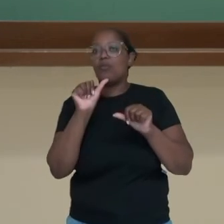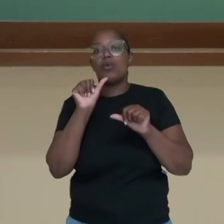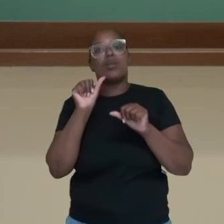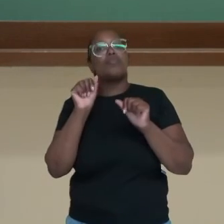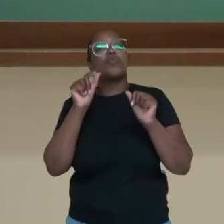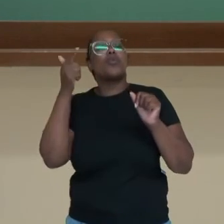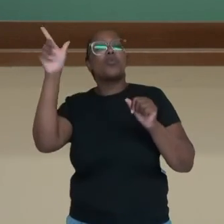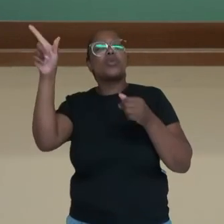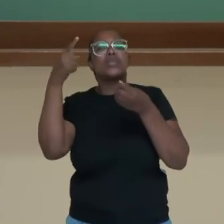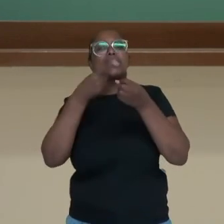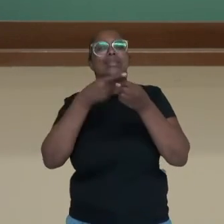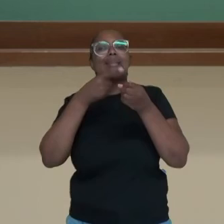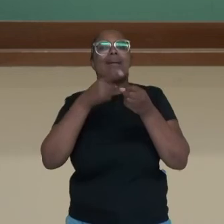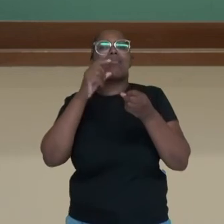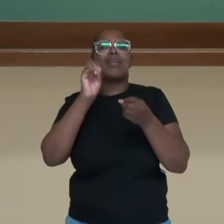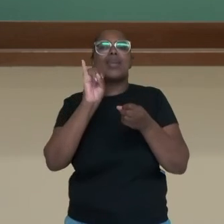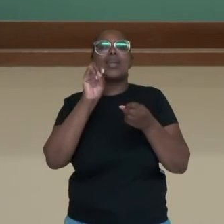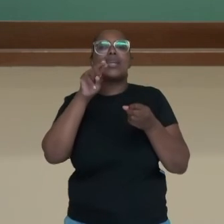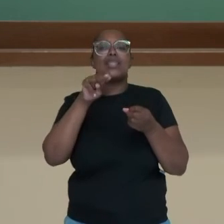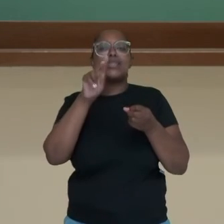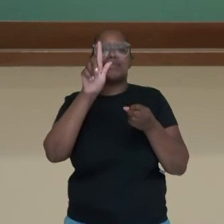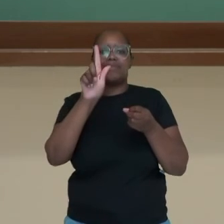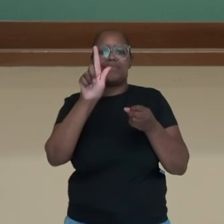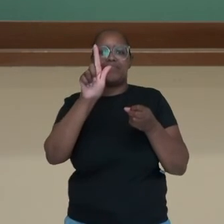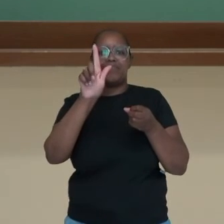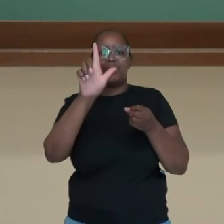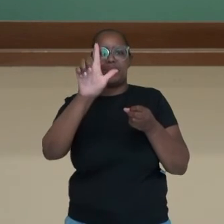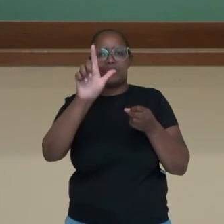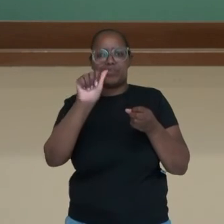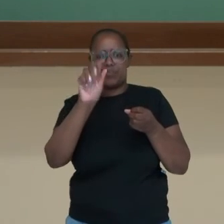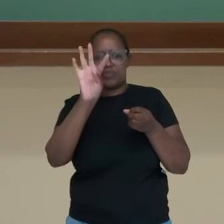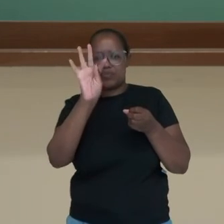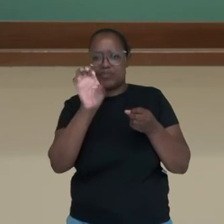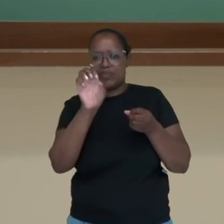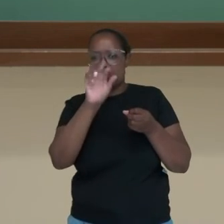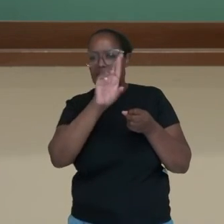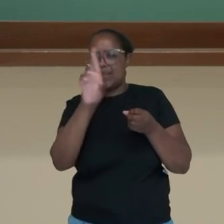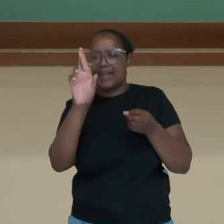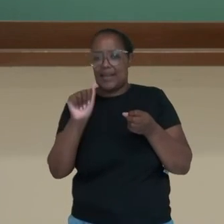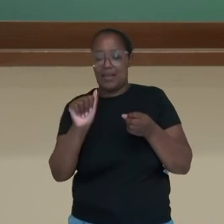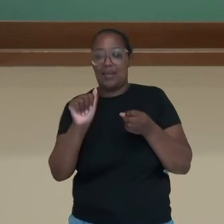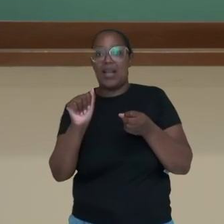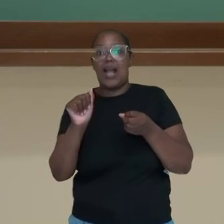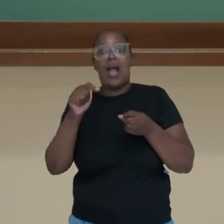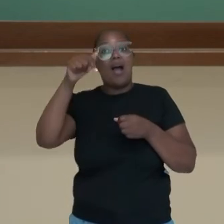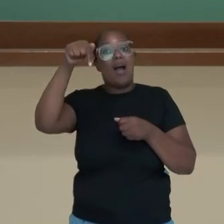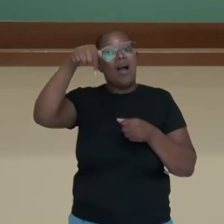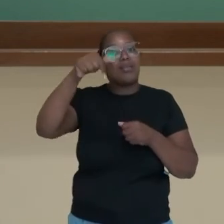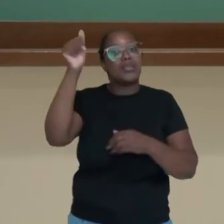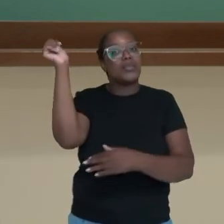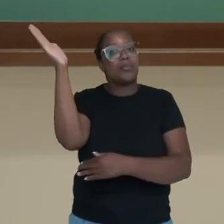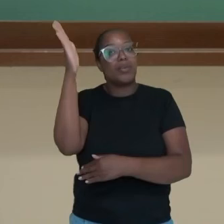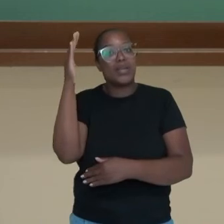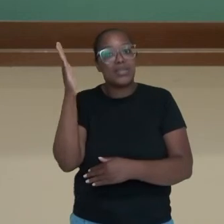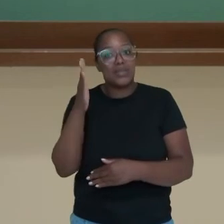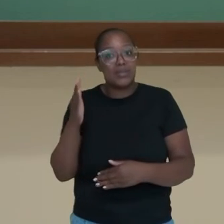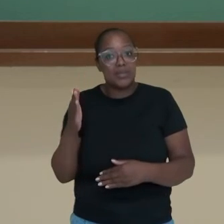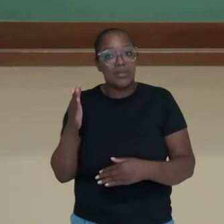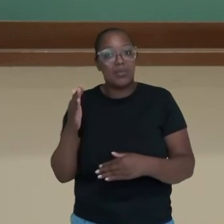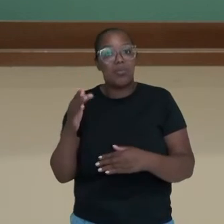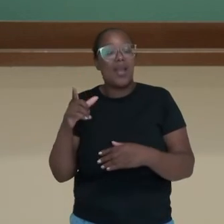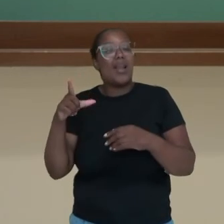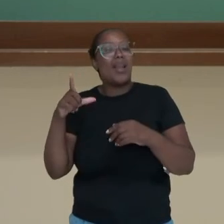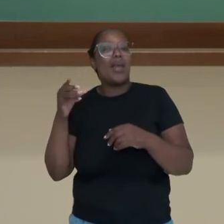né? Chegou no Brasil por turistas ingleses e aqui no nosso país ele é um dos